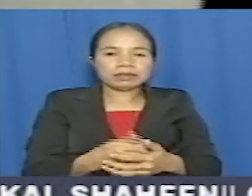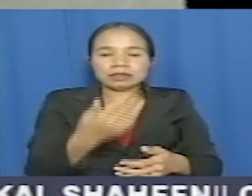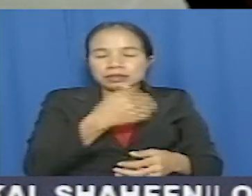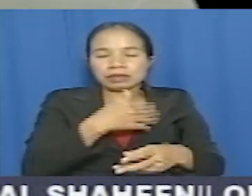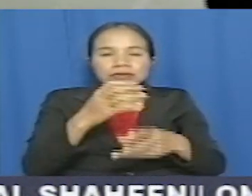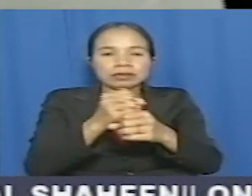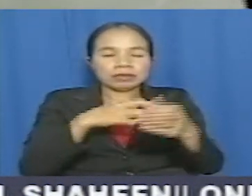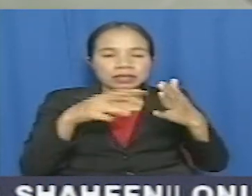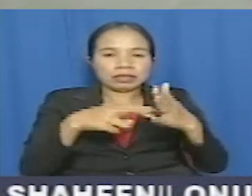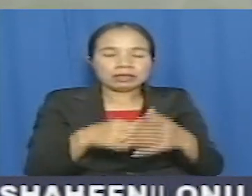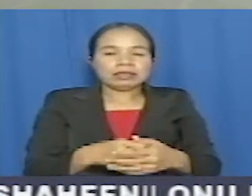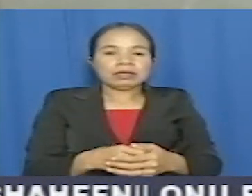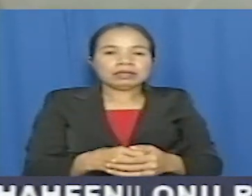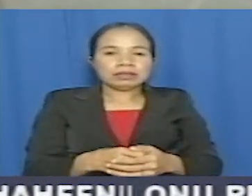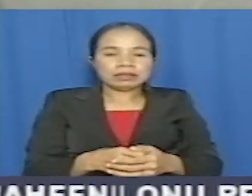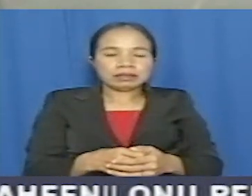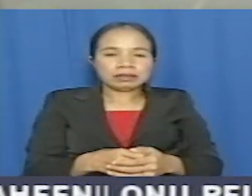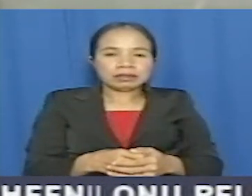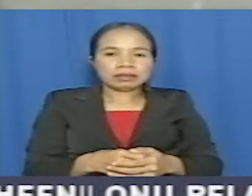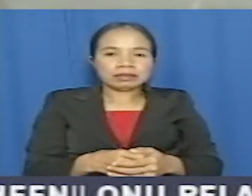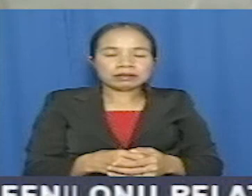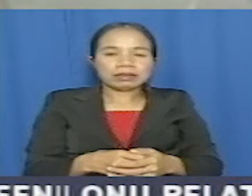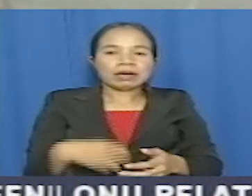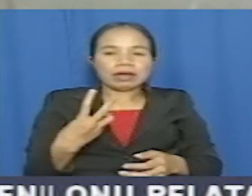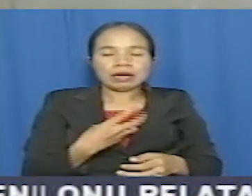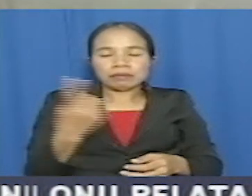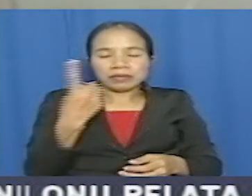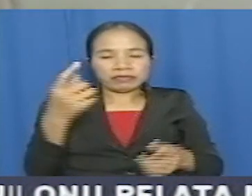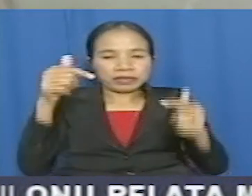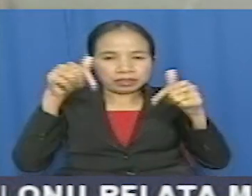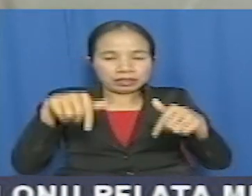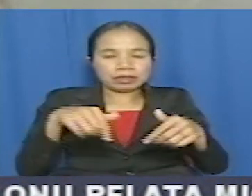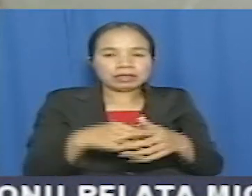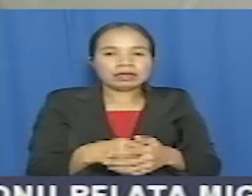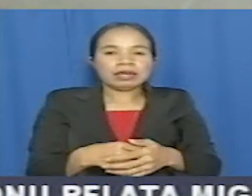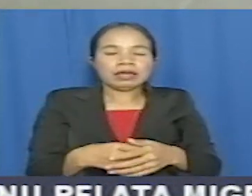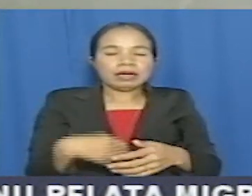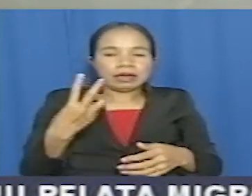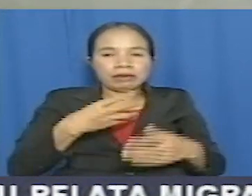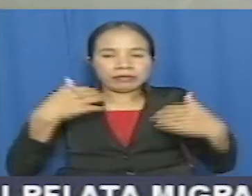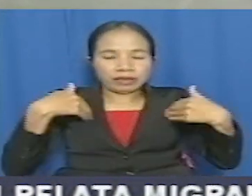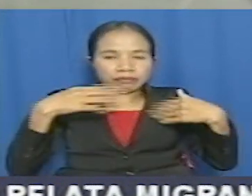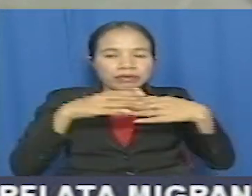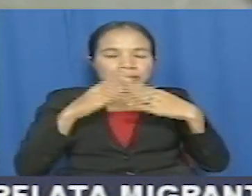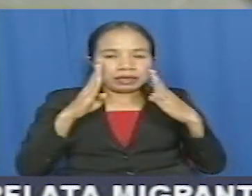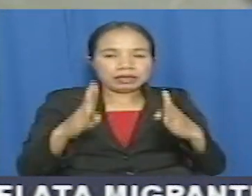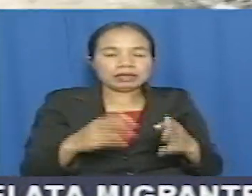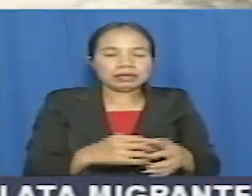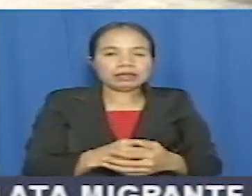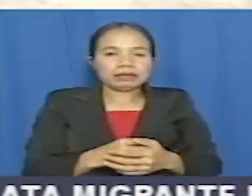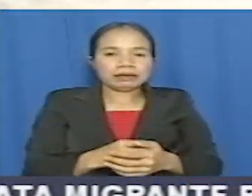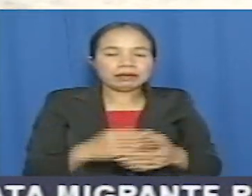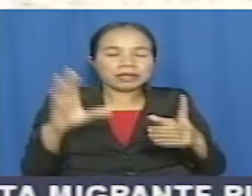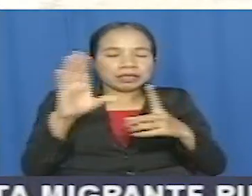vê. Retira tu agora, se dá. Neve amit mantém na fatia rene, também a autoridade, e amnia superior Roma.